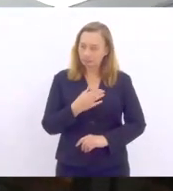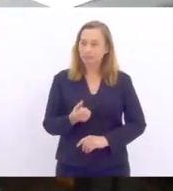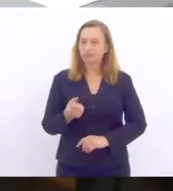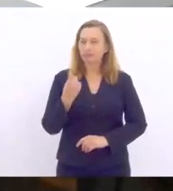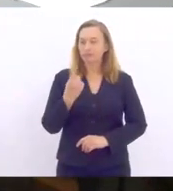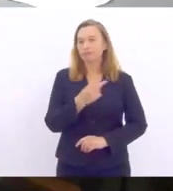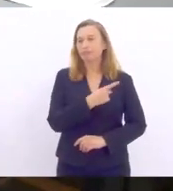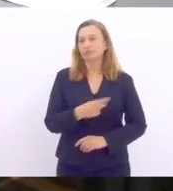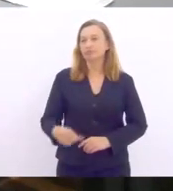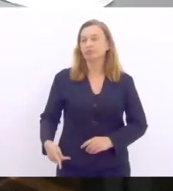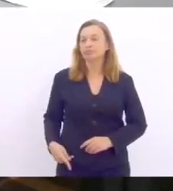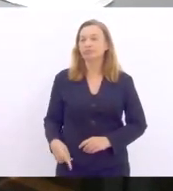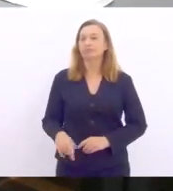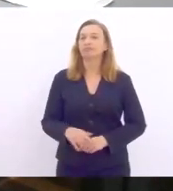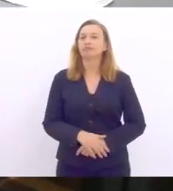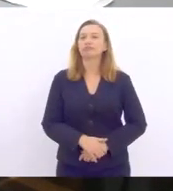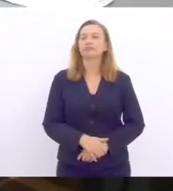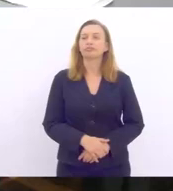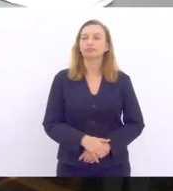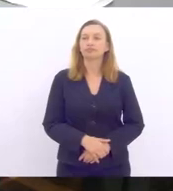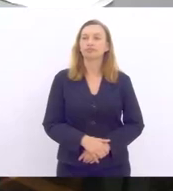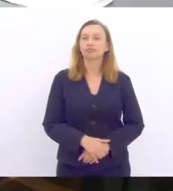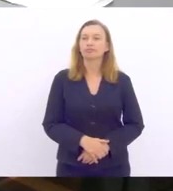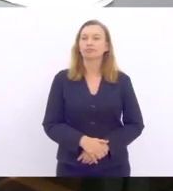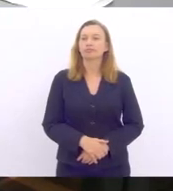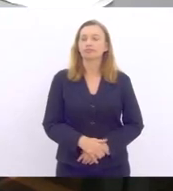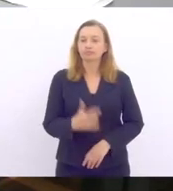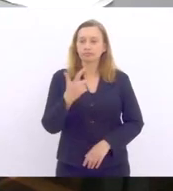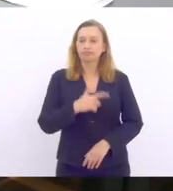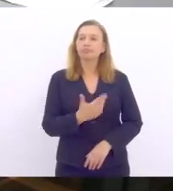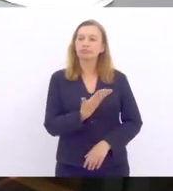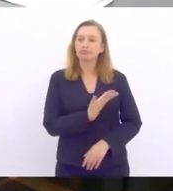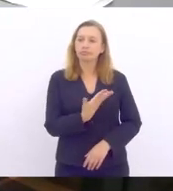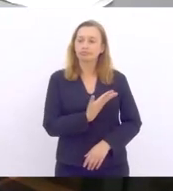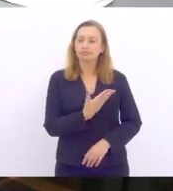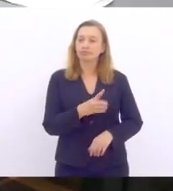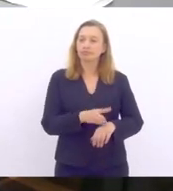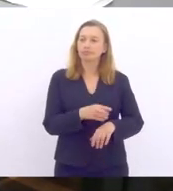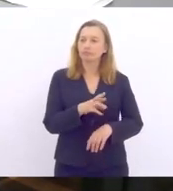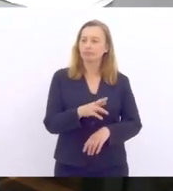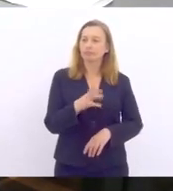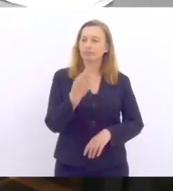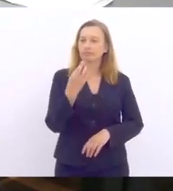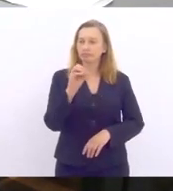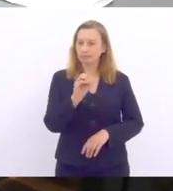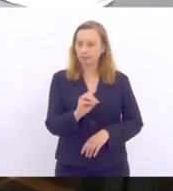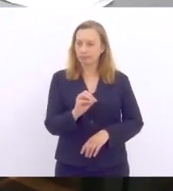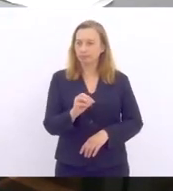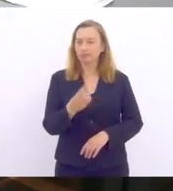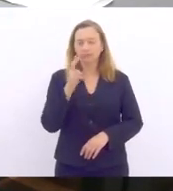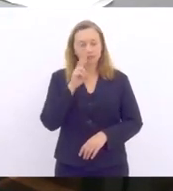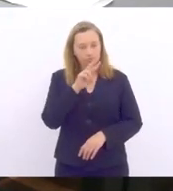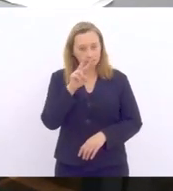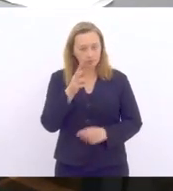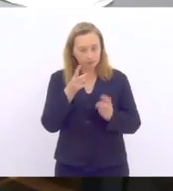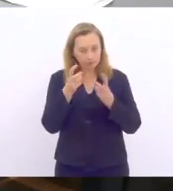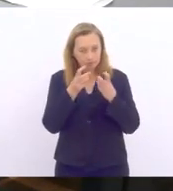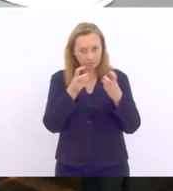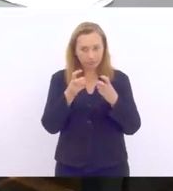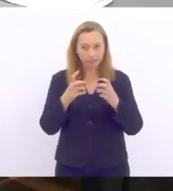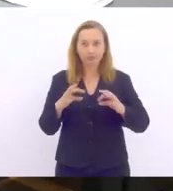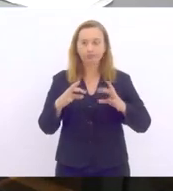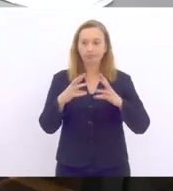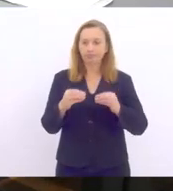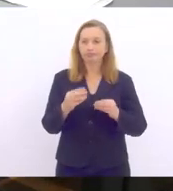ex-presidente da entidade e sou colega do doutor Rodrigo. Eu assisti, eu ouvi atentamente a todas